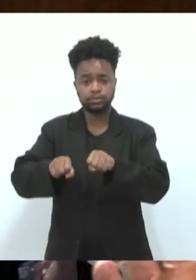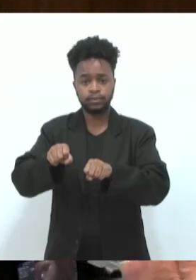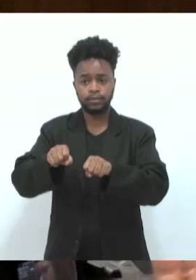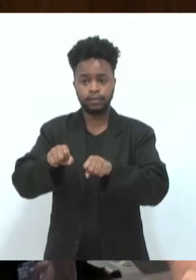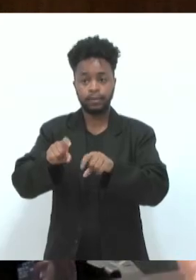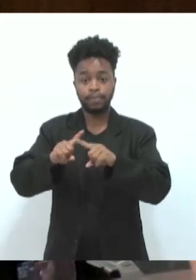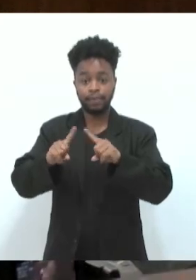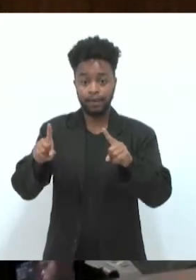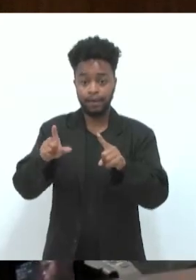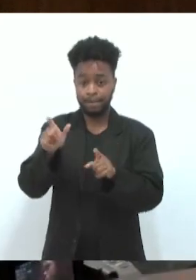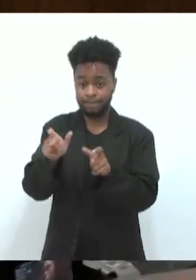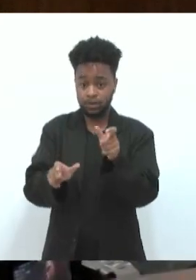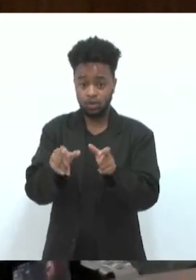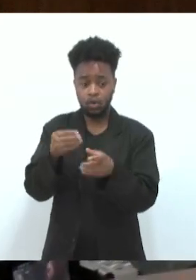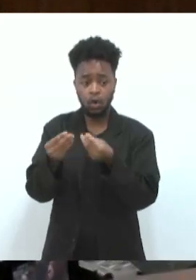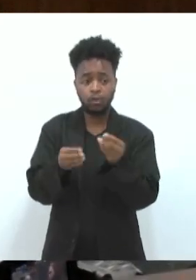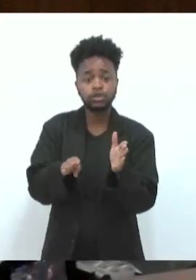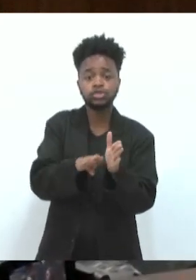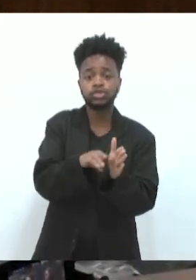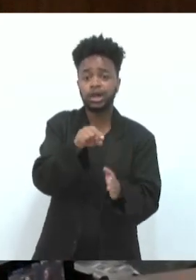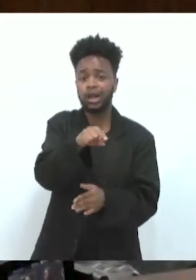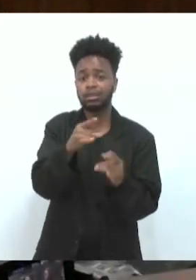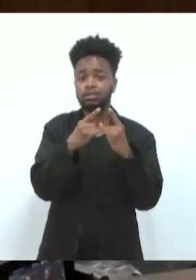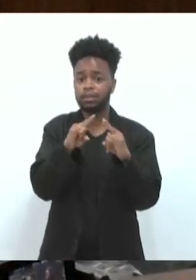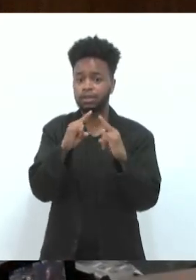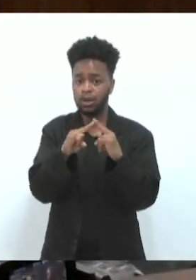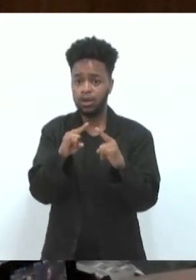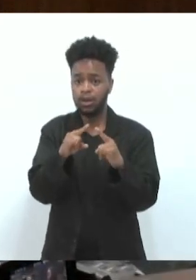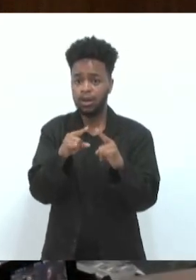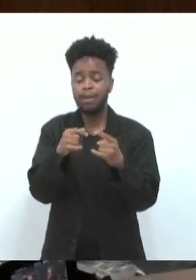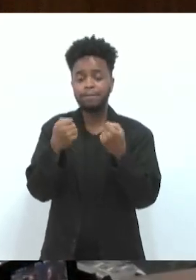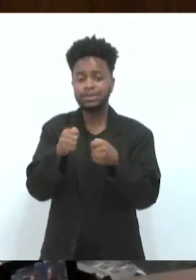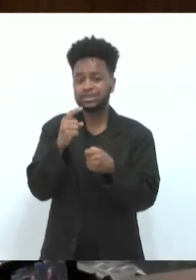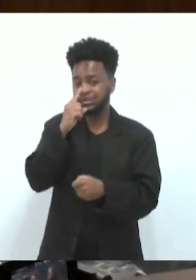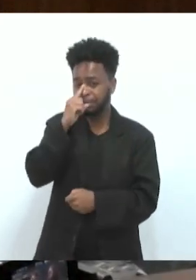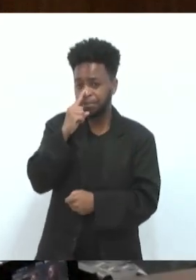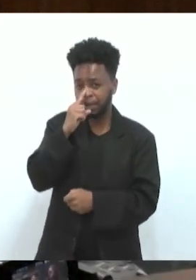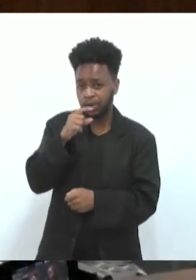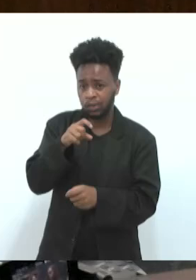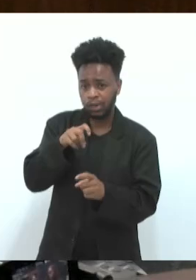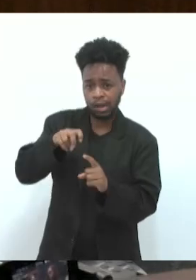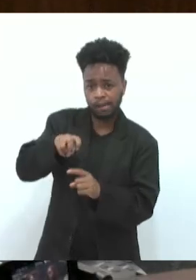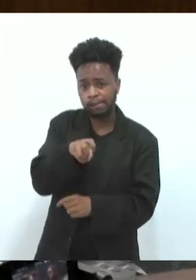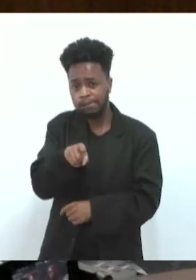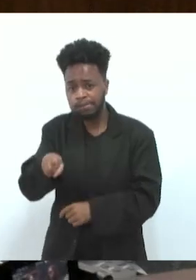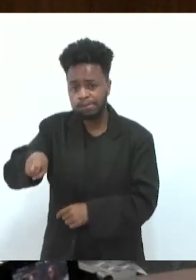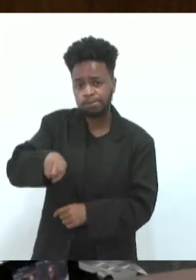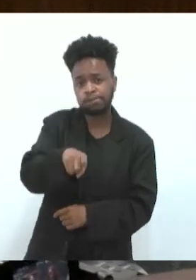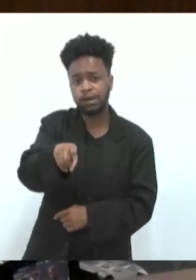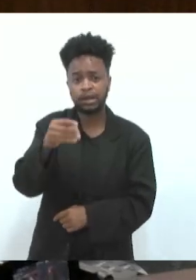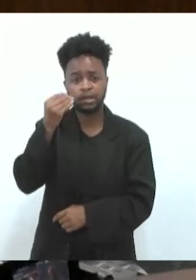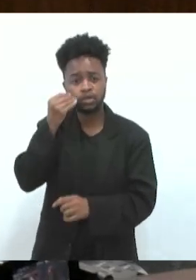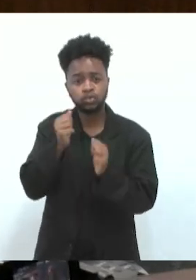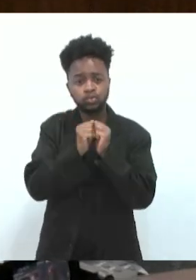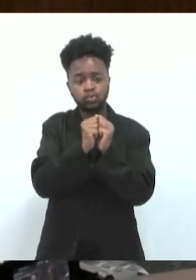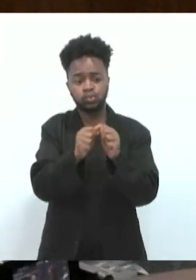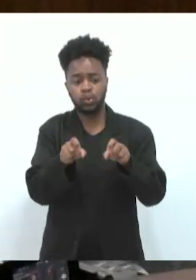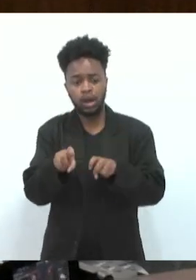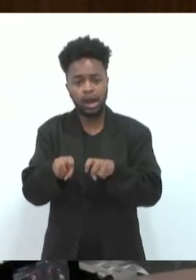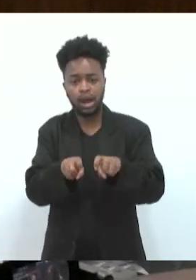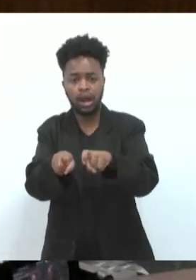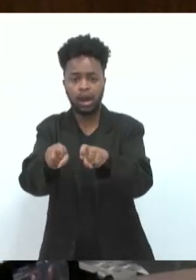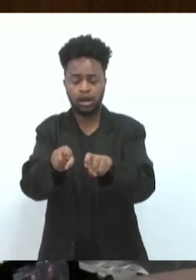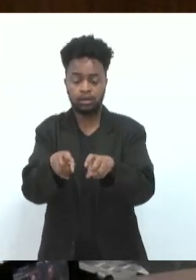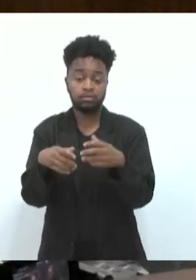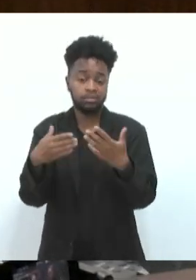os ciclistas, para chegar até o terminal, têm que arriscar a vida disputando espaço com os carros. Então, é uma